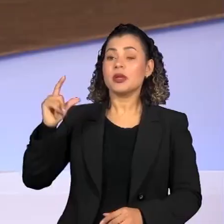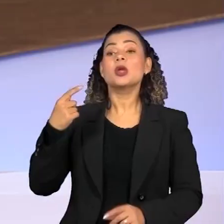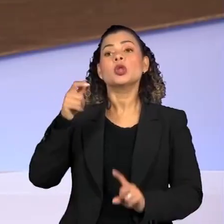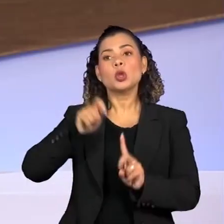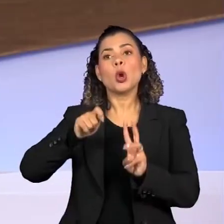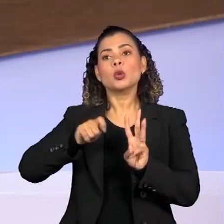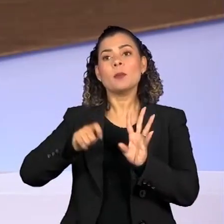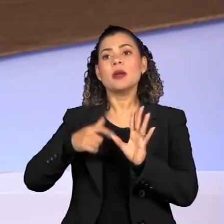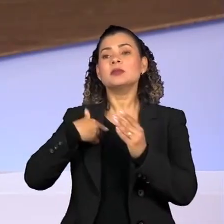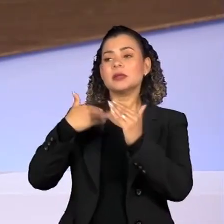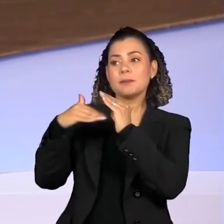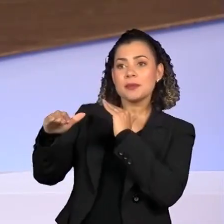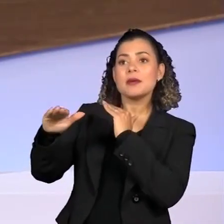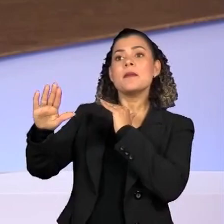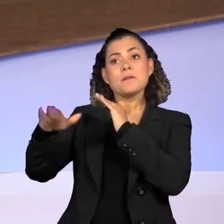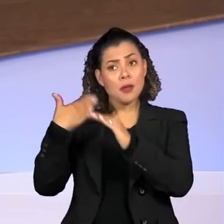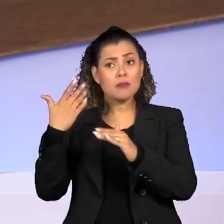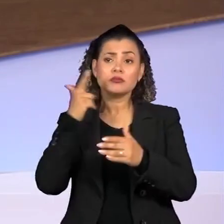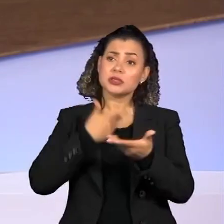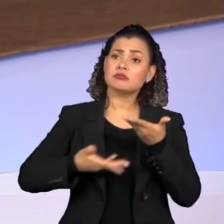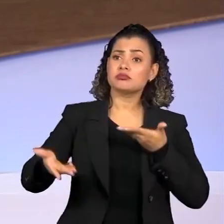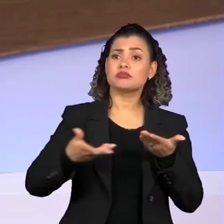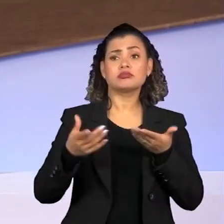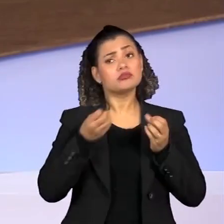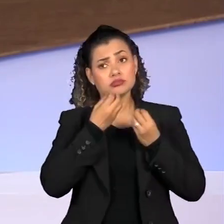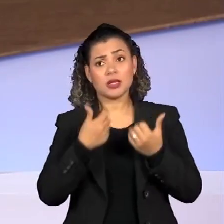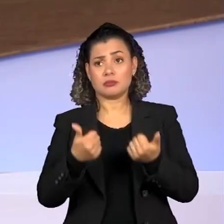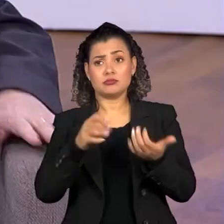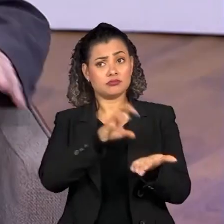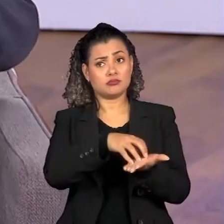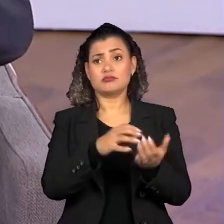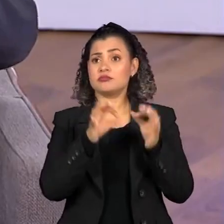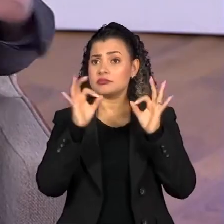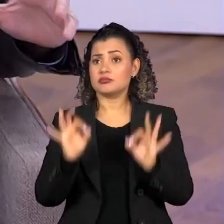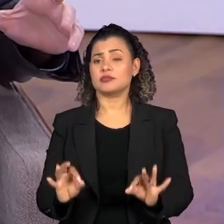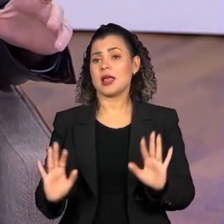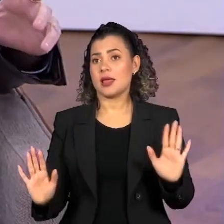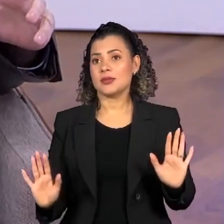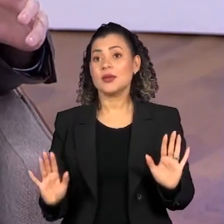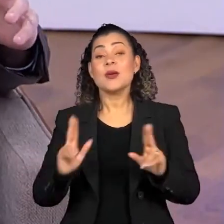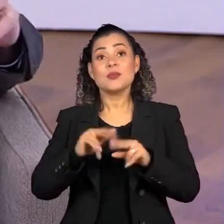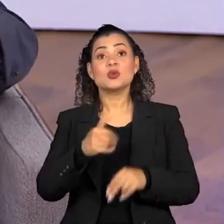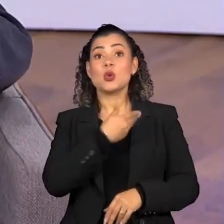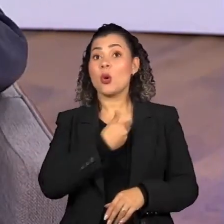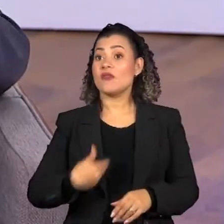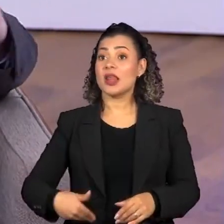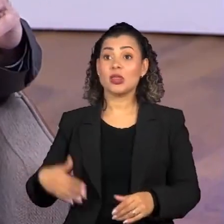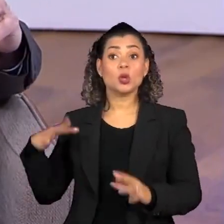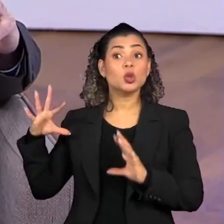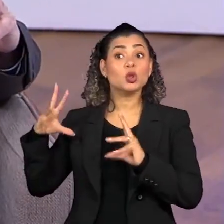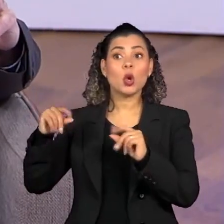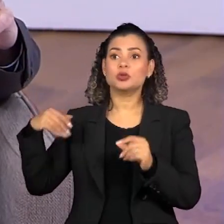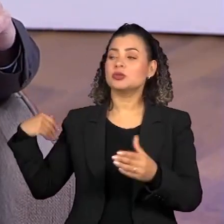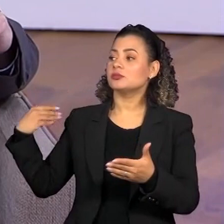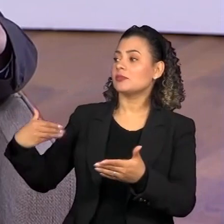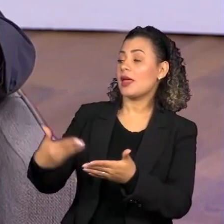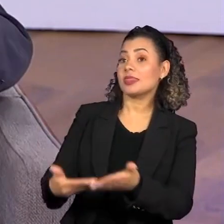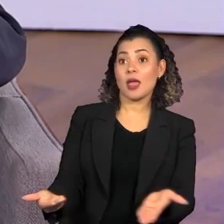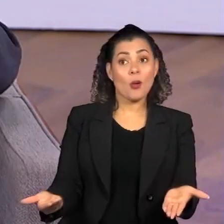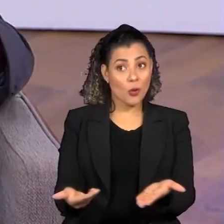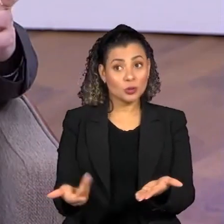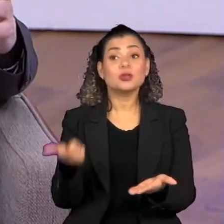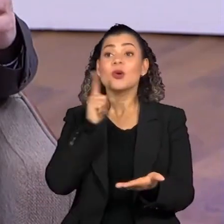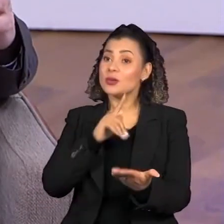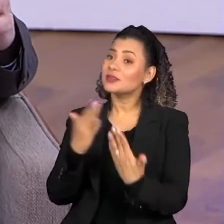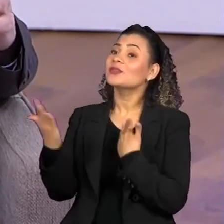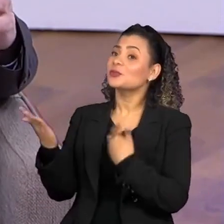o recurso isso funciona muito bem Tá certo e com todos os governadores finalmente foi